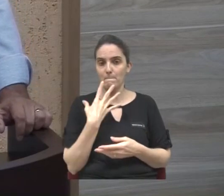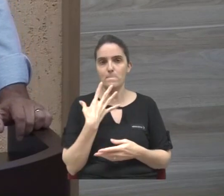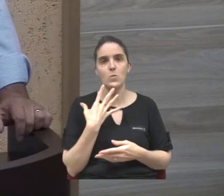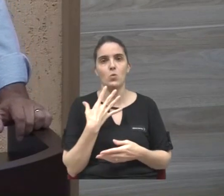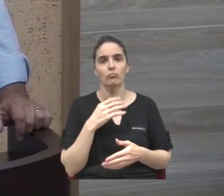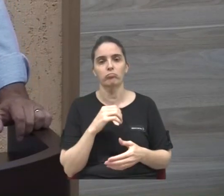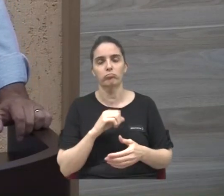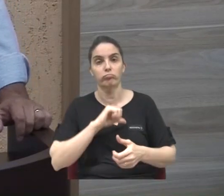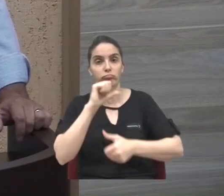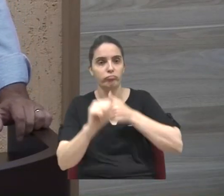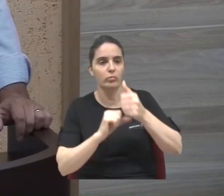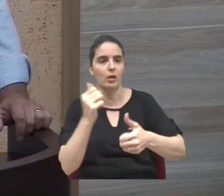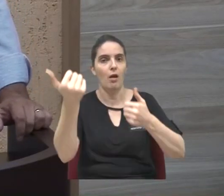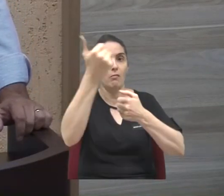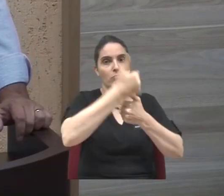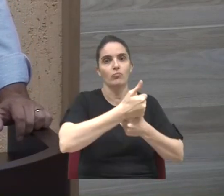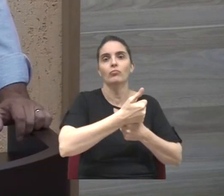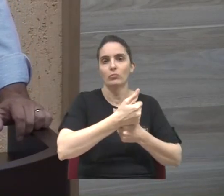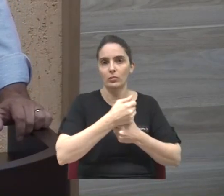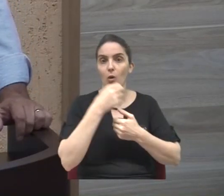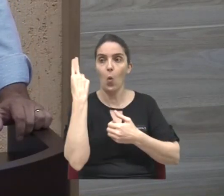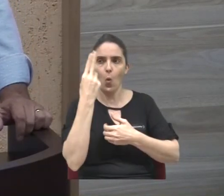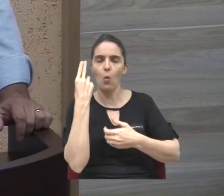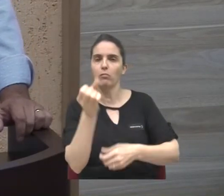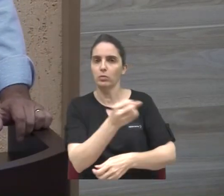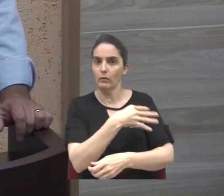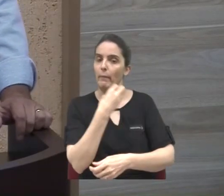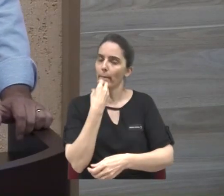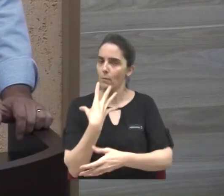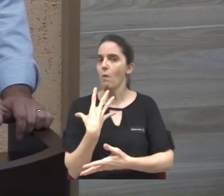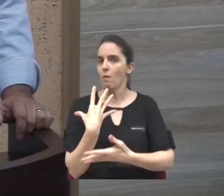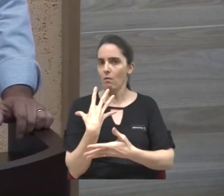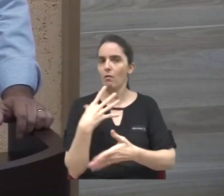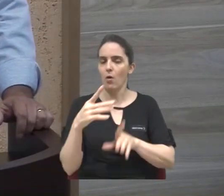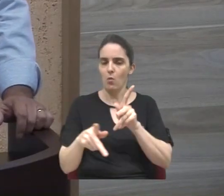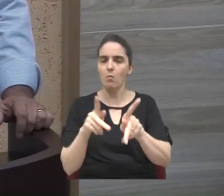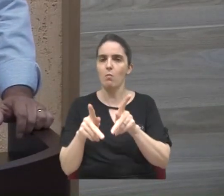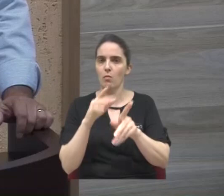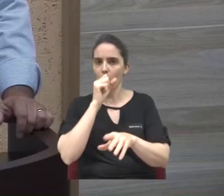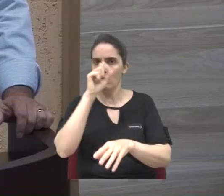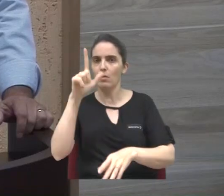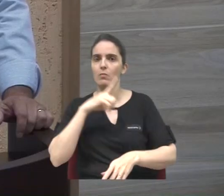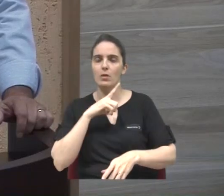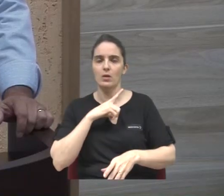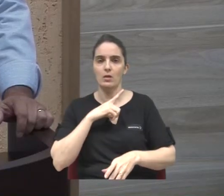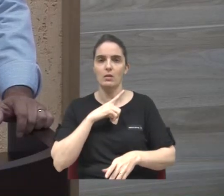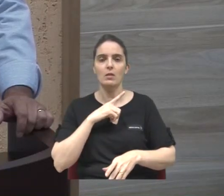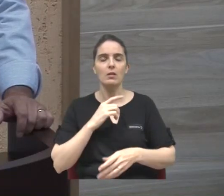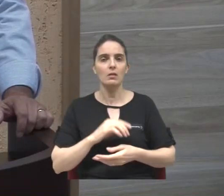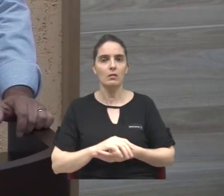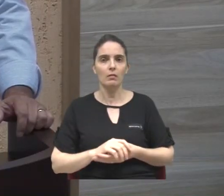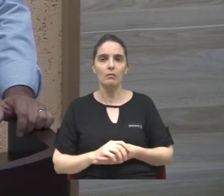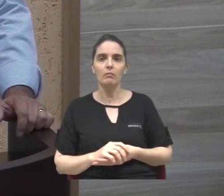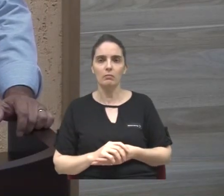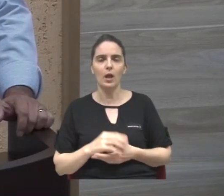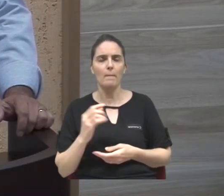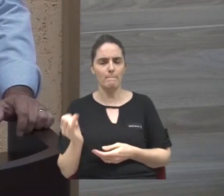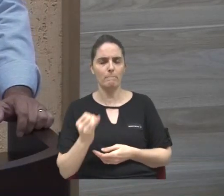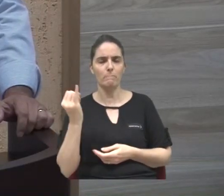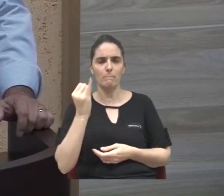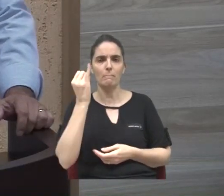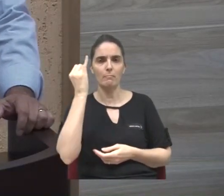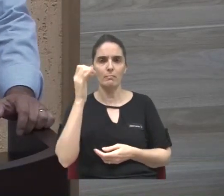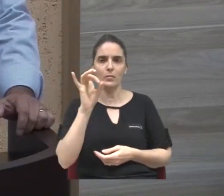deixando à disposição da população de Limeira veículos novos para esse atendimento, eu acho importantíssimo. Então, só queria relatar